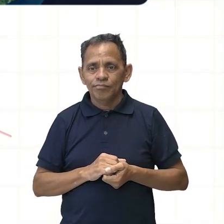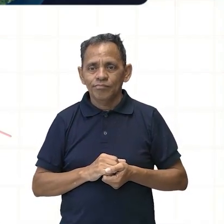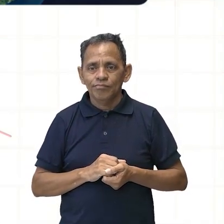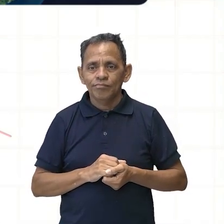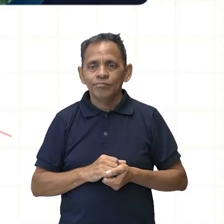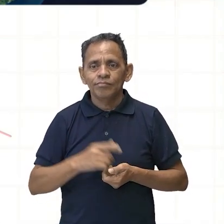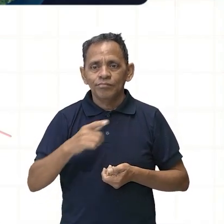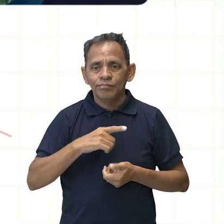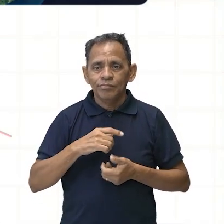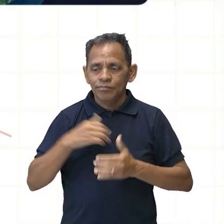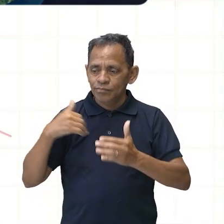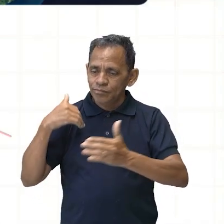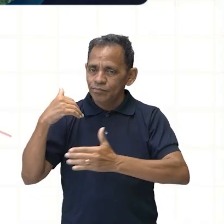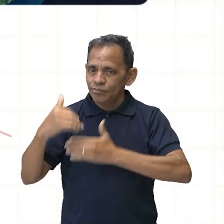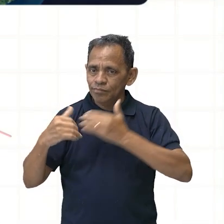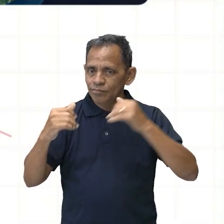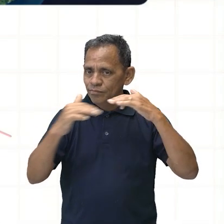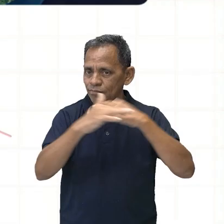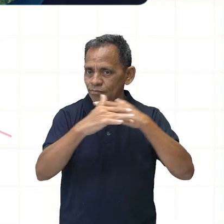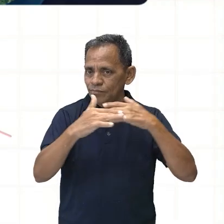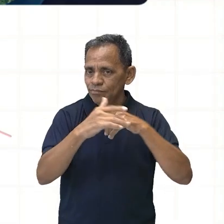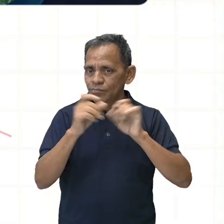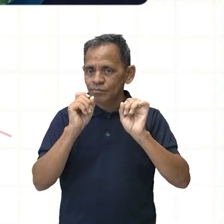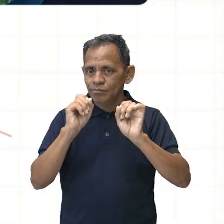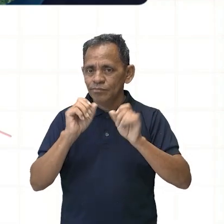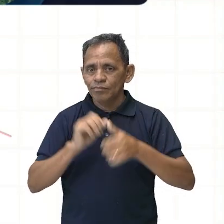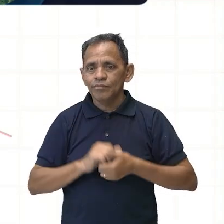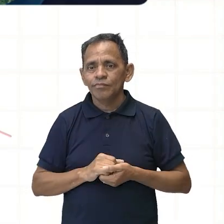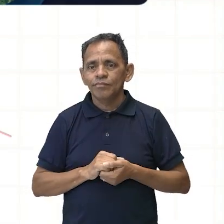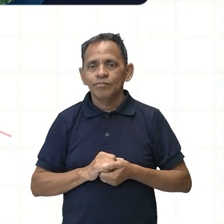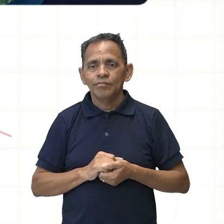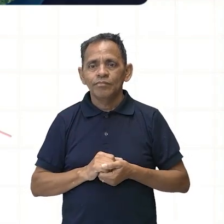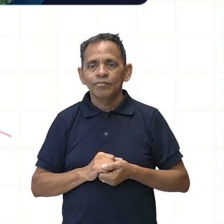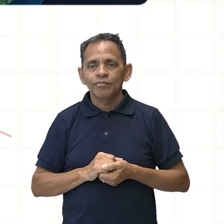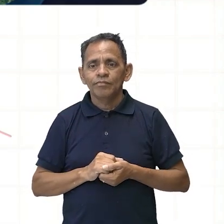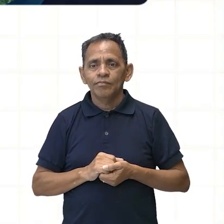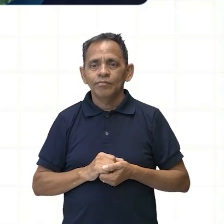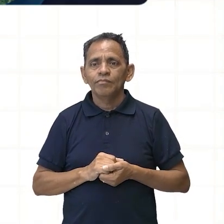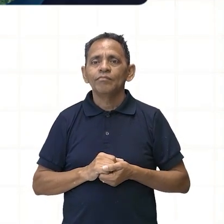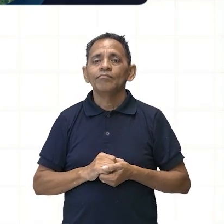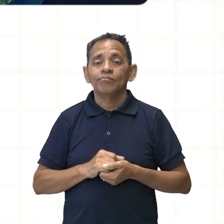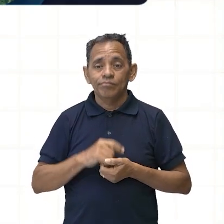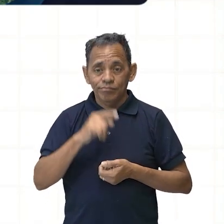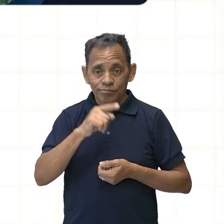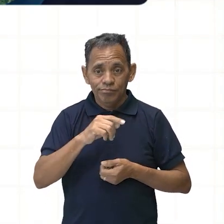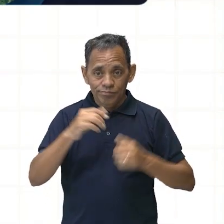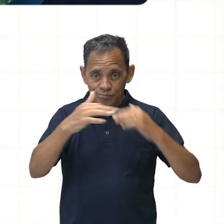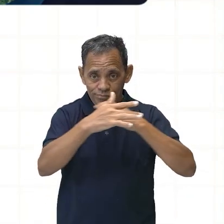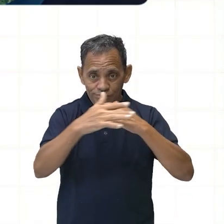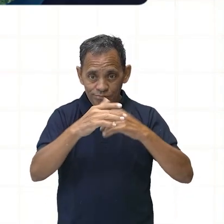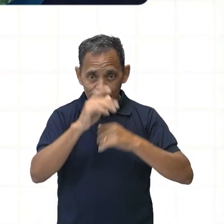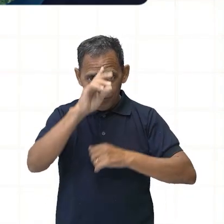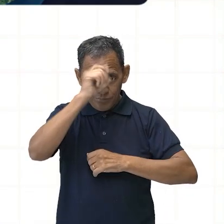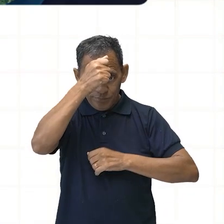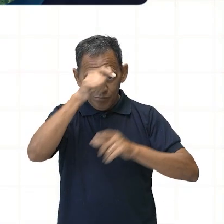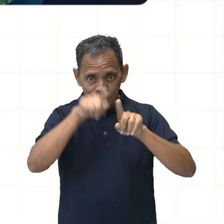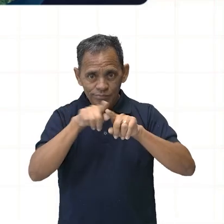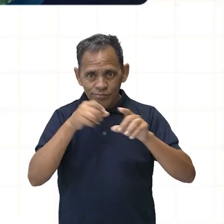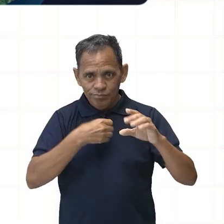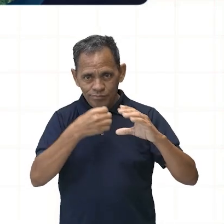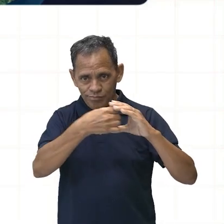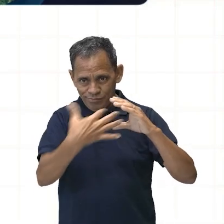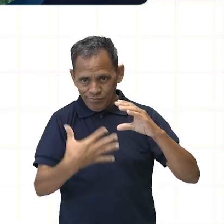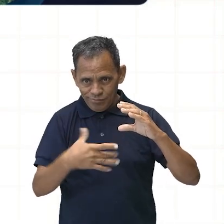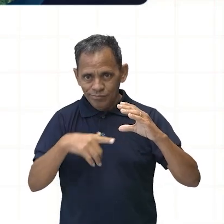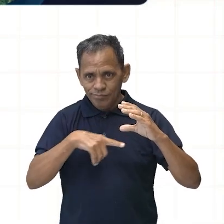levou o mundo a um processo de urbanização, certo? Bem, essa urbanização intensa tem características bem